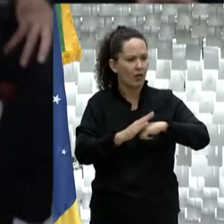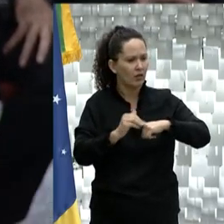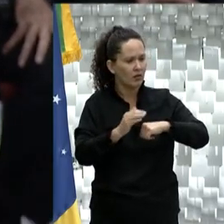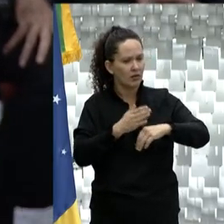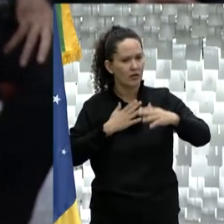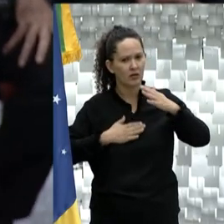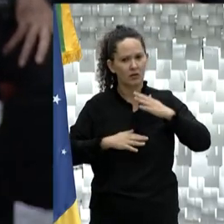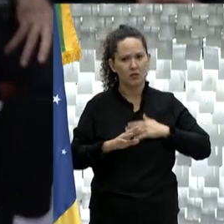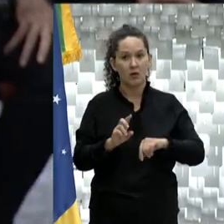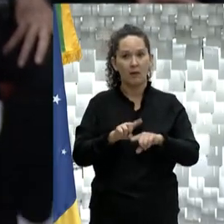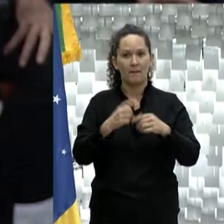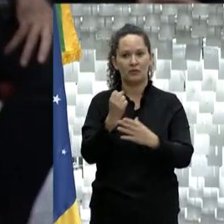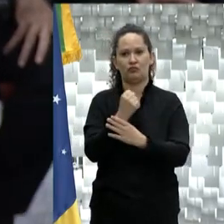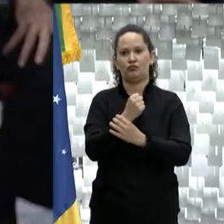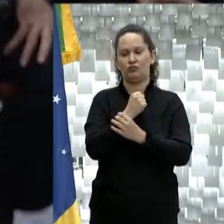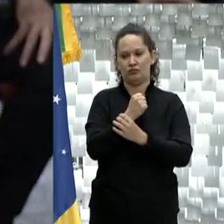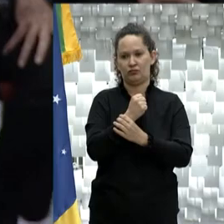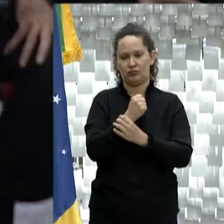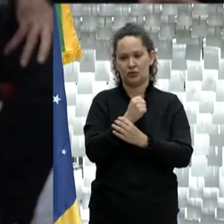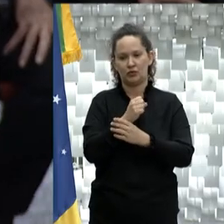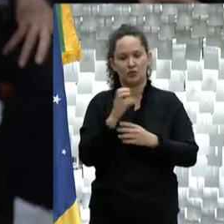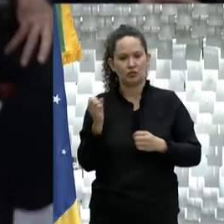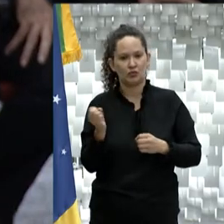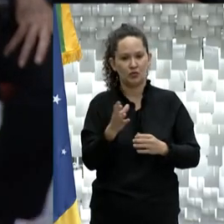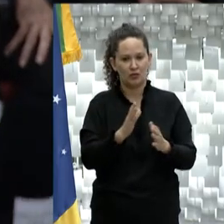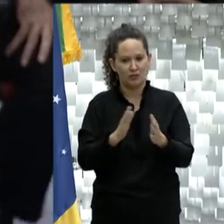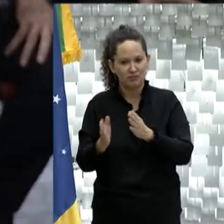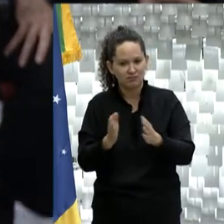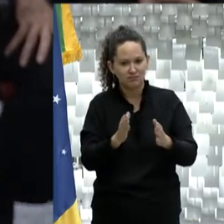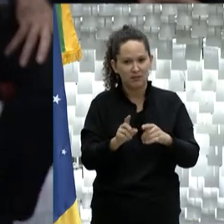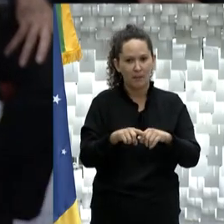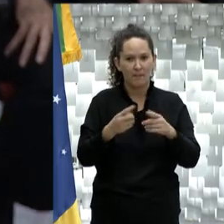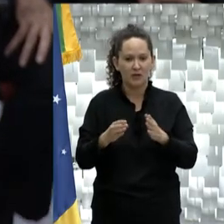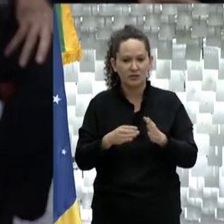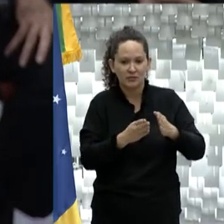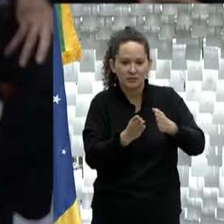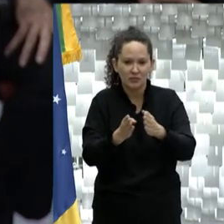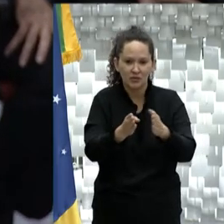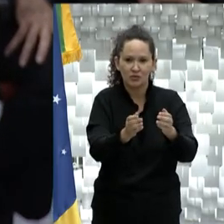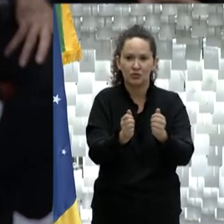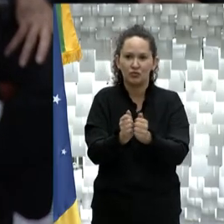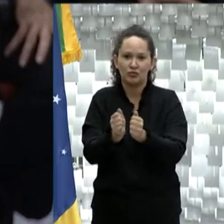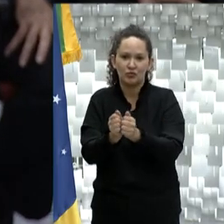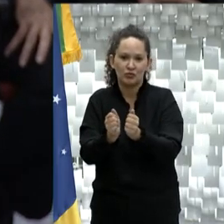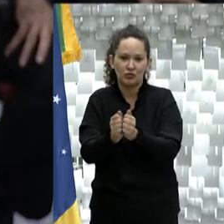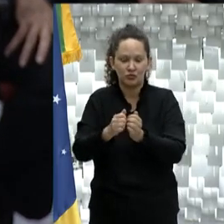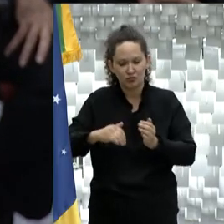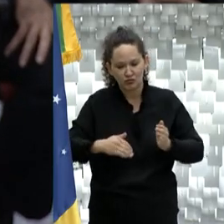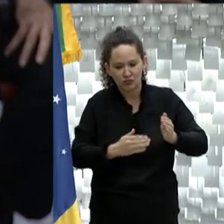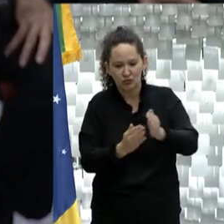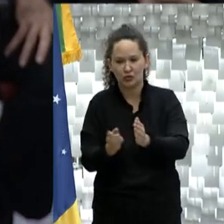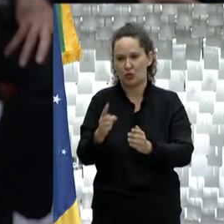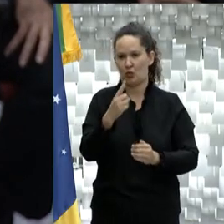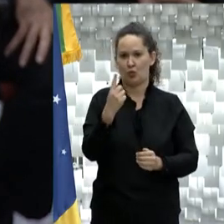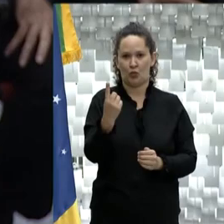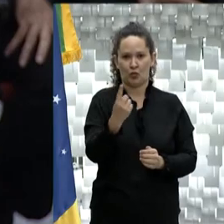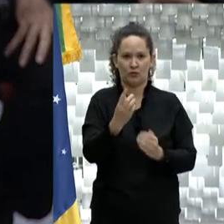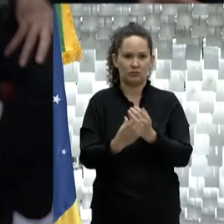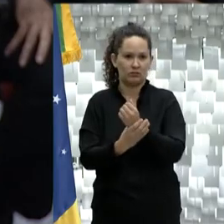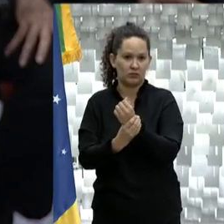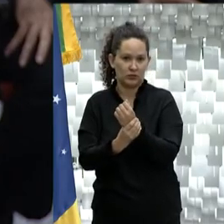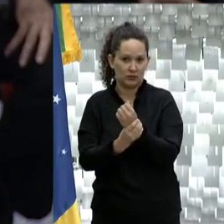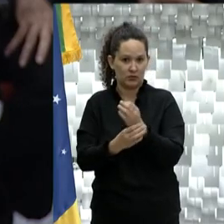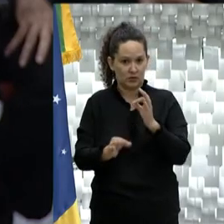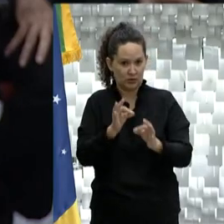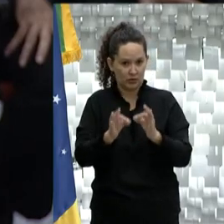mas firme, guiando-nos num novo momento, mas guiando-nos numa direção única, da segurança